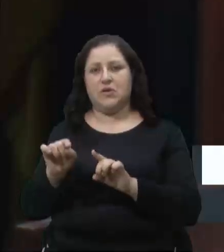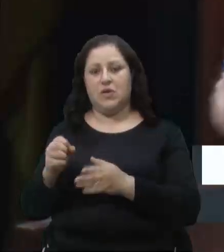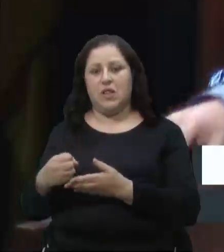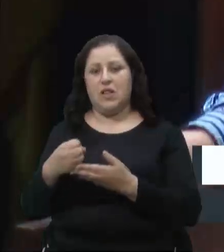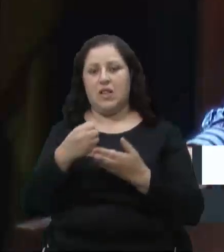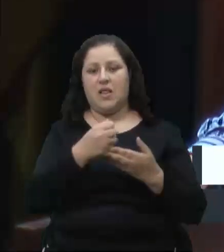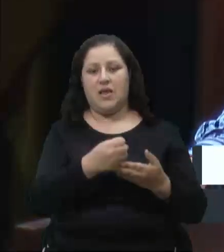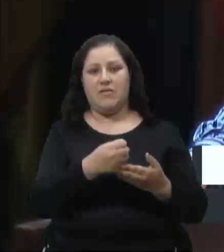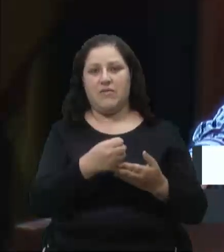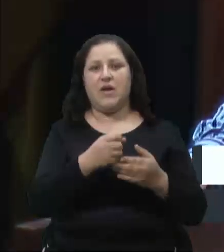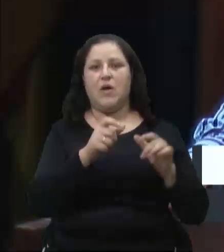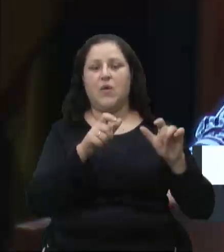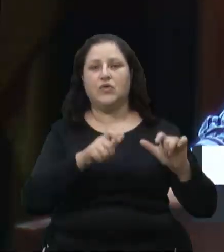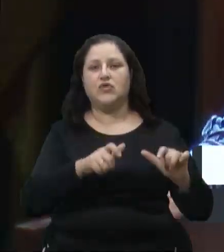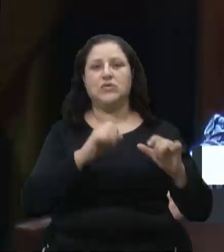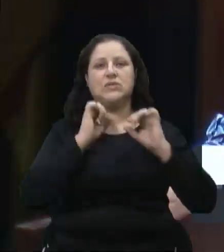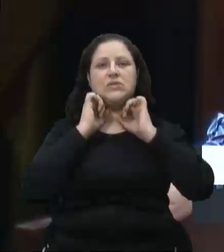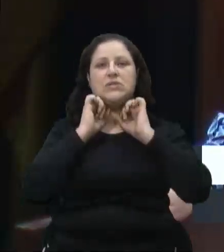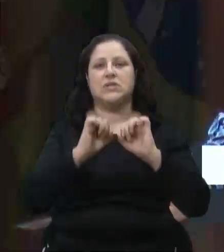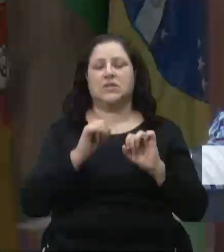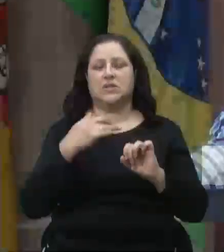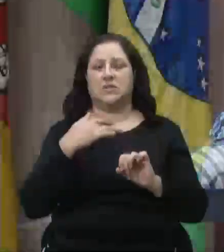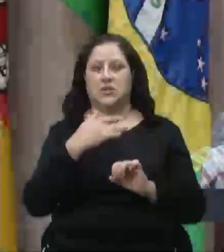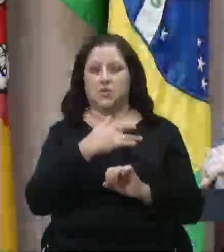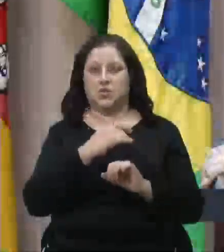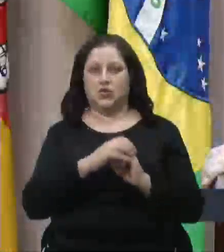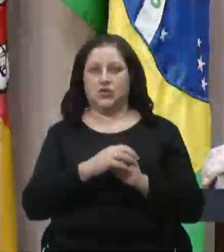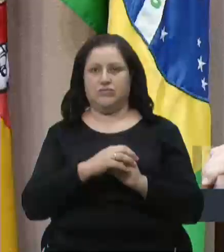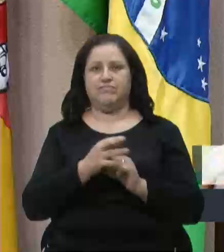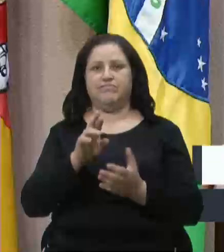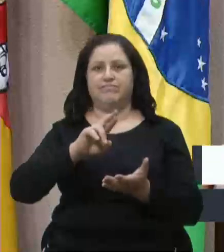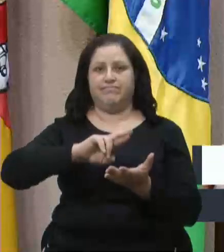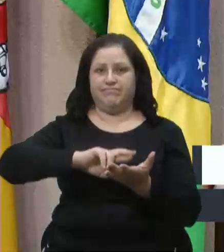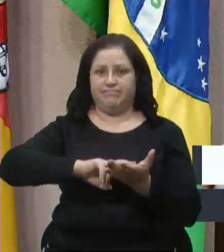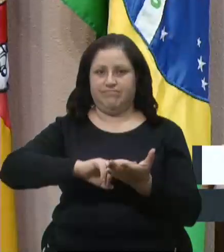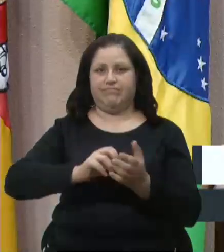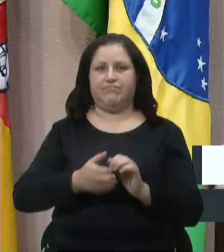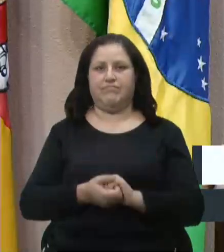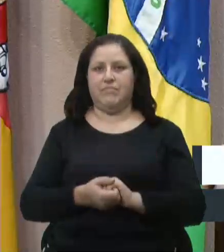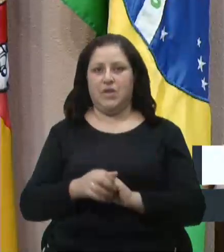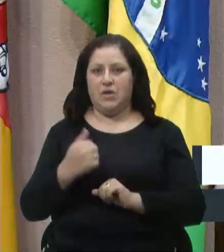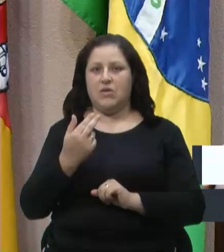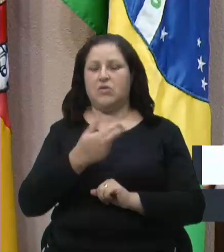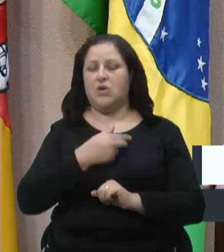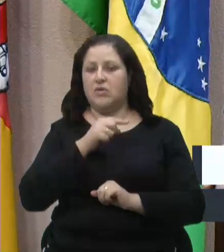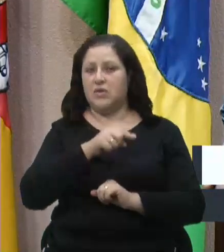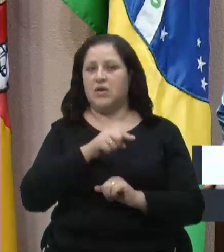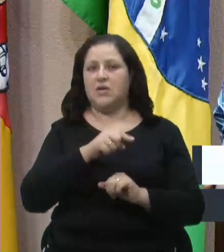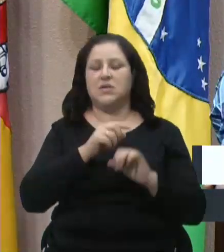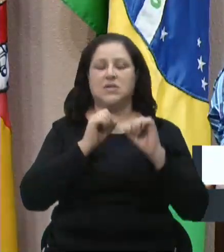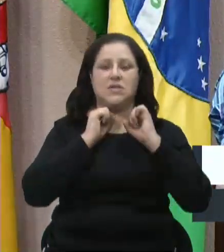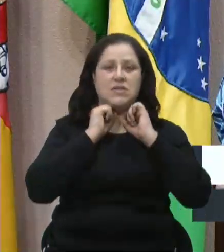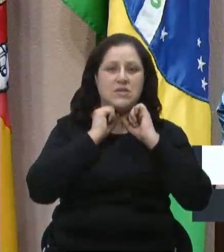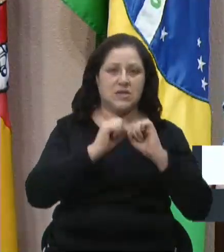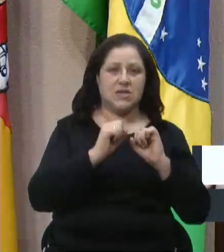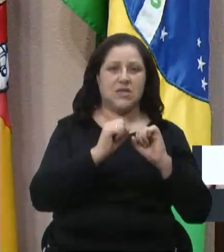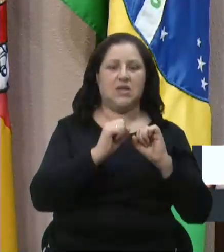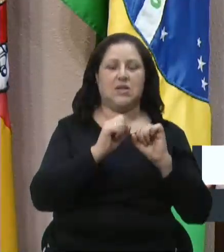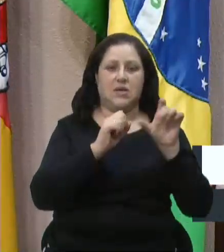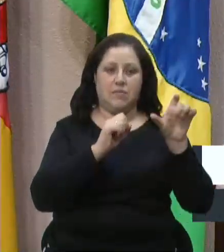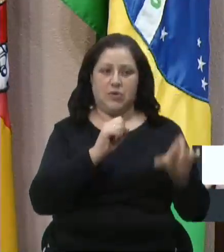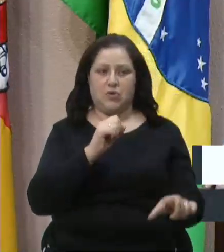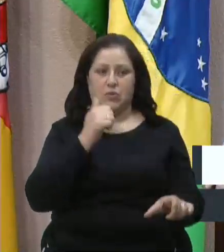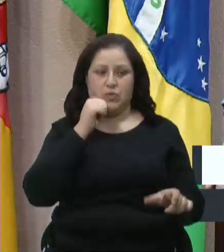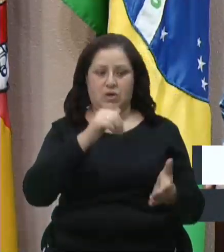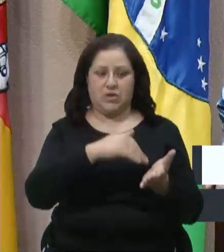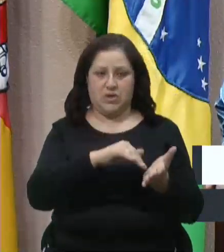da Saúde, e que vai deixar registrado que nós somos muito bem recebidos lá, né, vereadora Estela? Pela secretária e